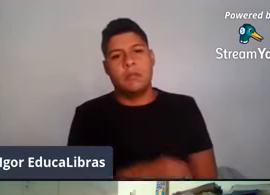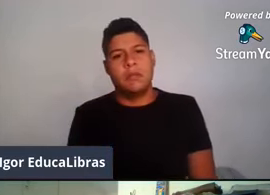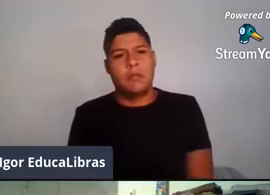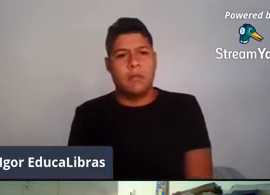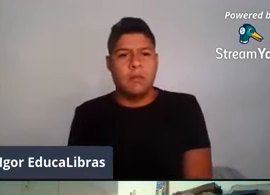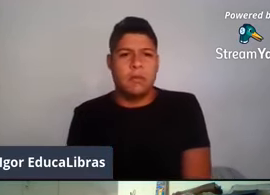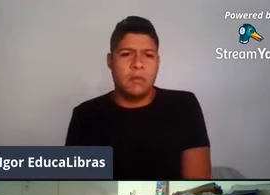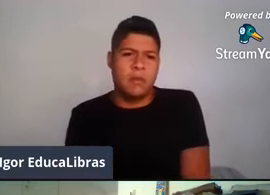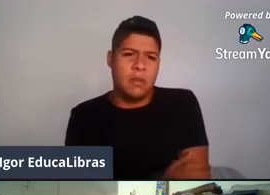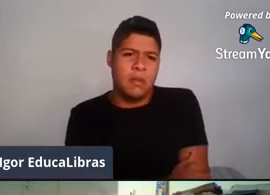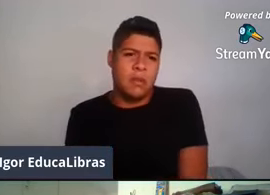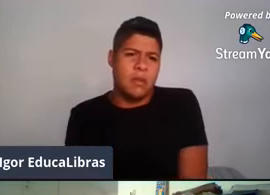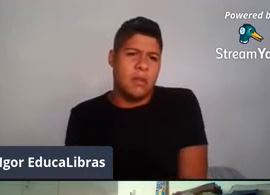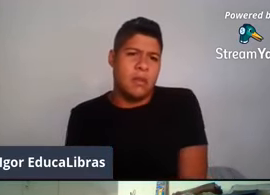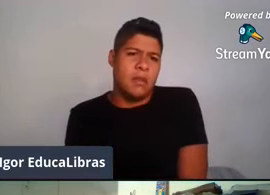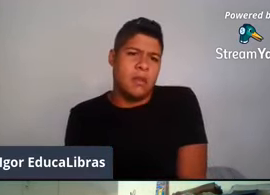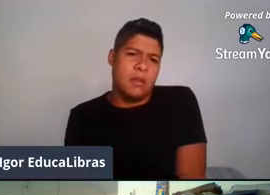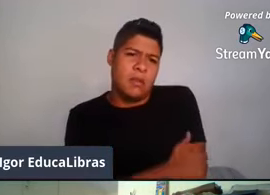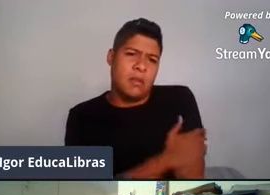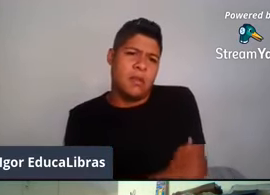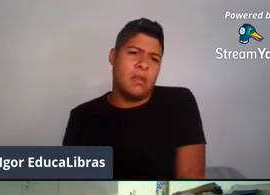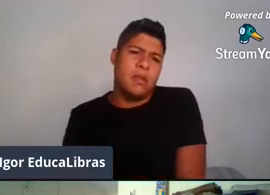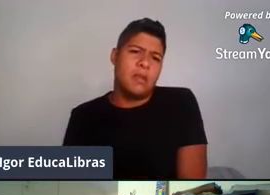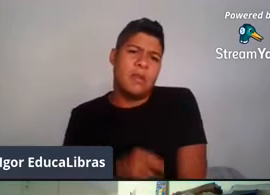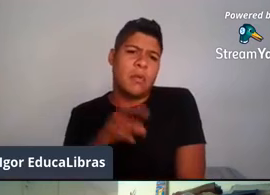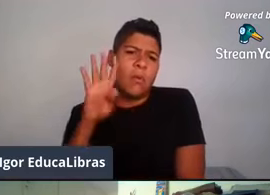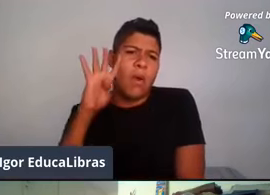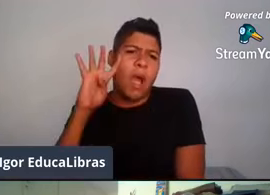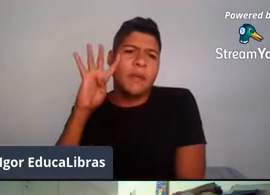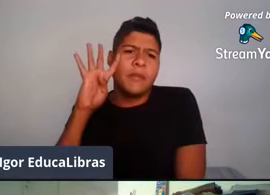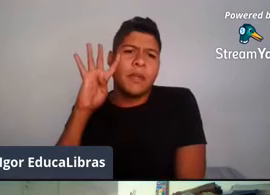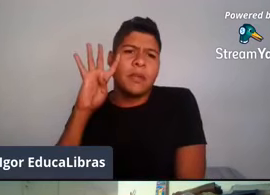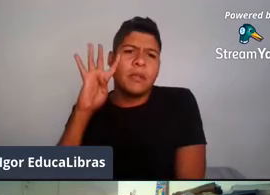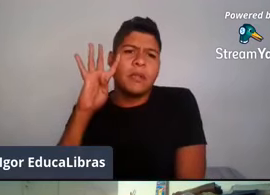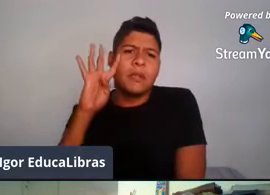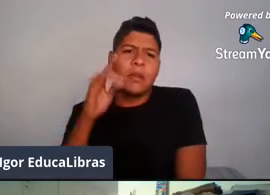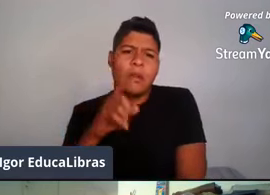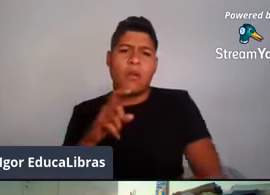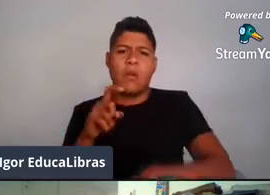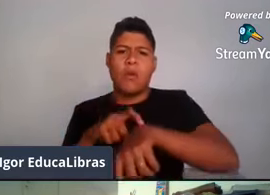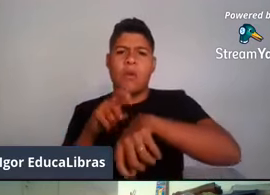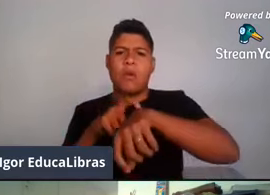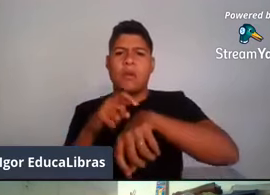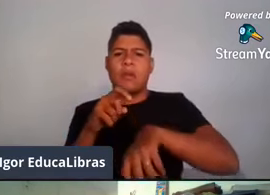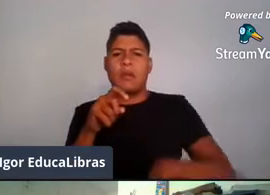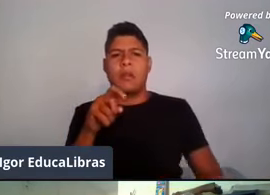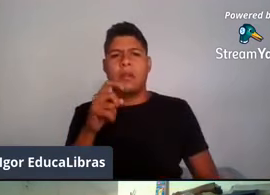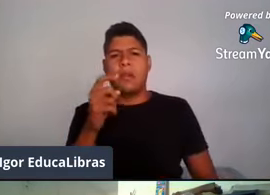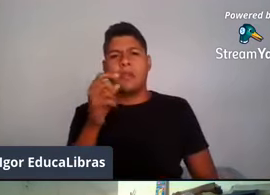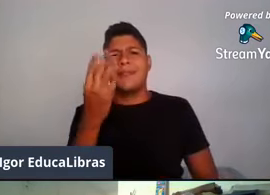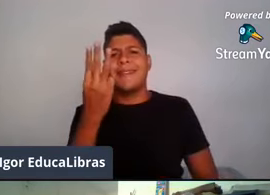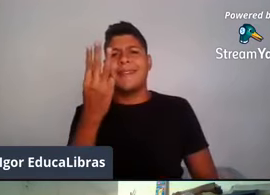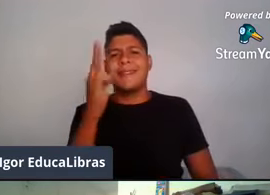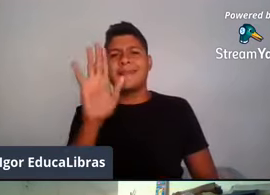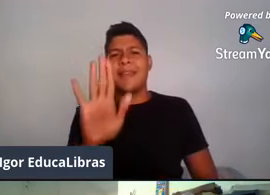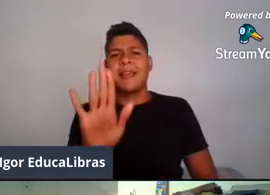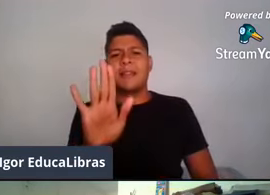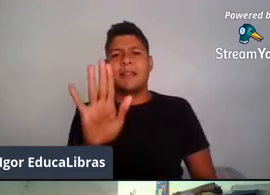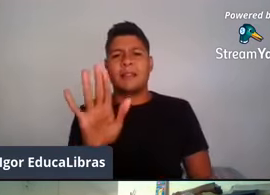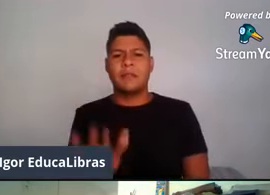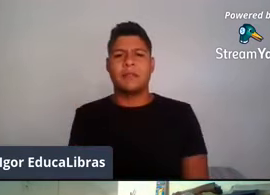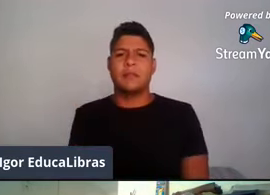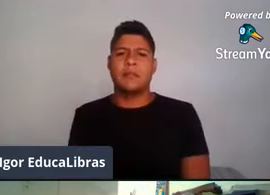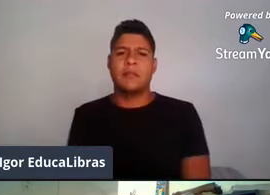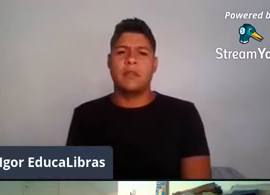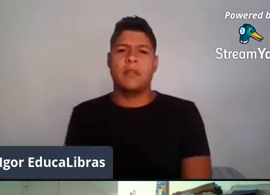Quando está ali, ó, quarta-feira, 15 horas. Quarta-feira, 15 horas. Eu já falei com